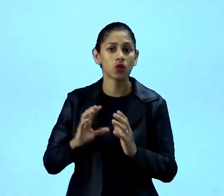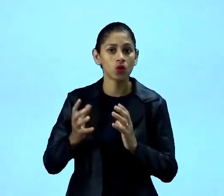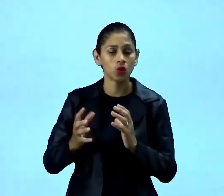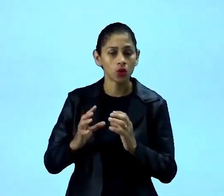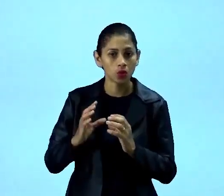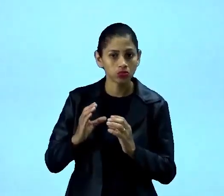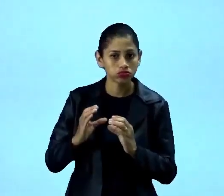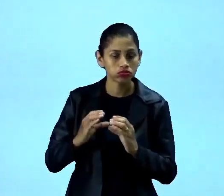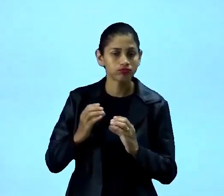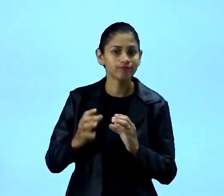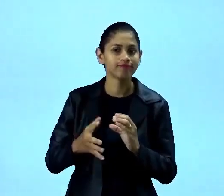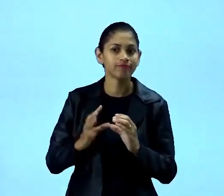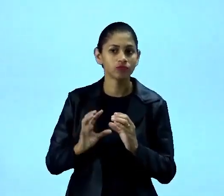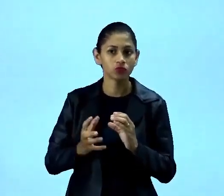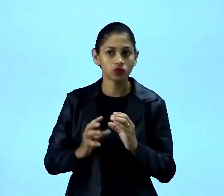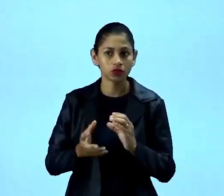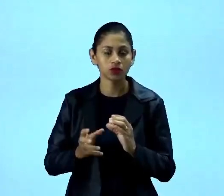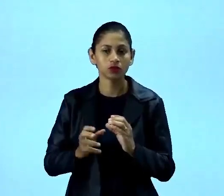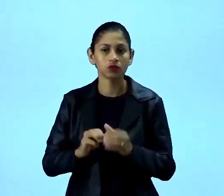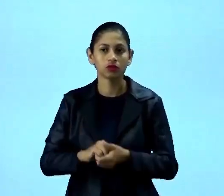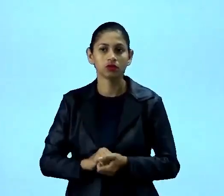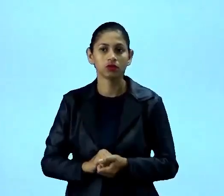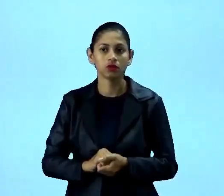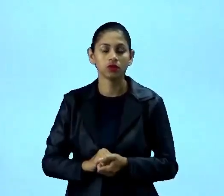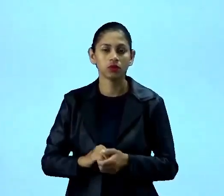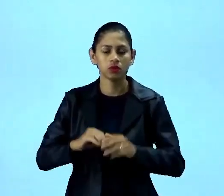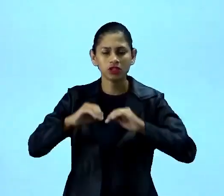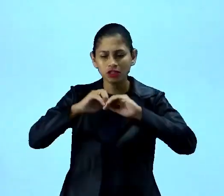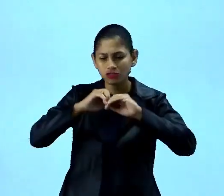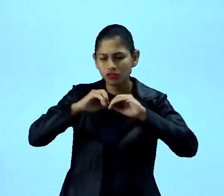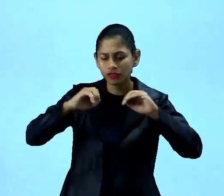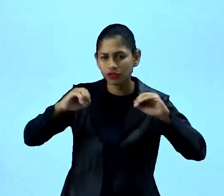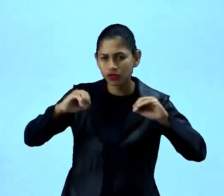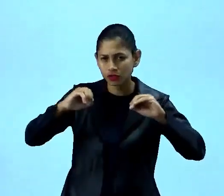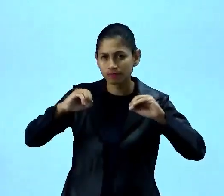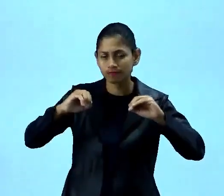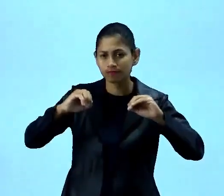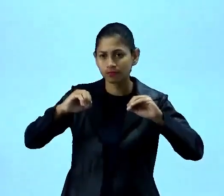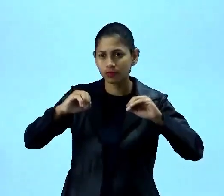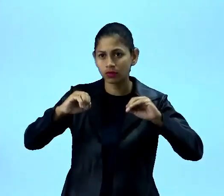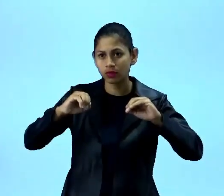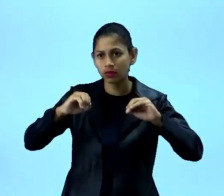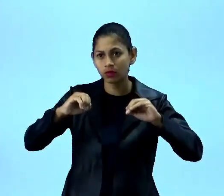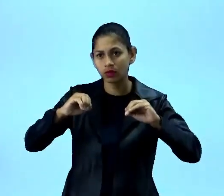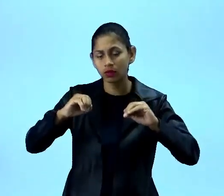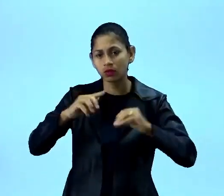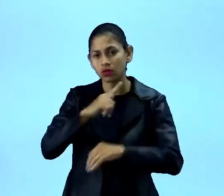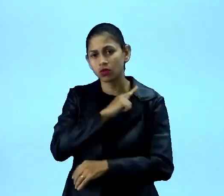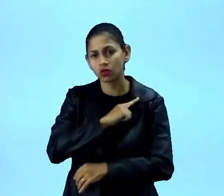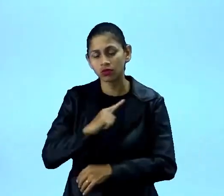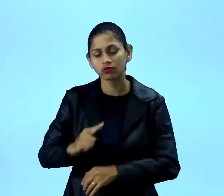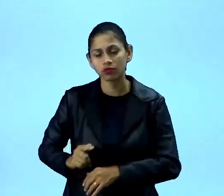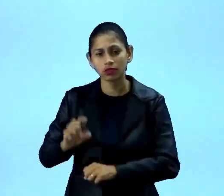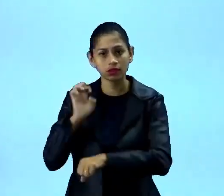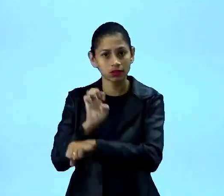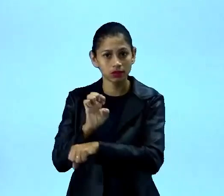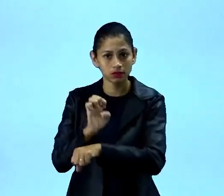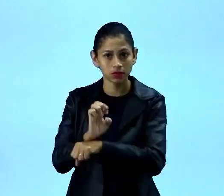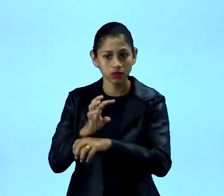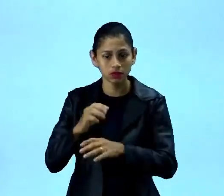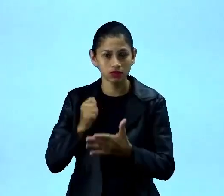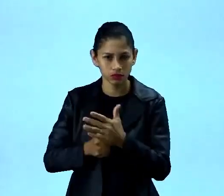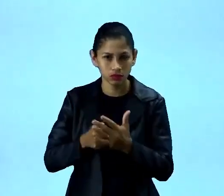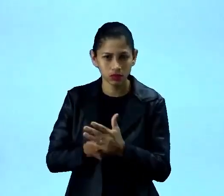complexo, porque você tem que dividir, né, uma parte do comunismo, né, que é só o governo de Stalin, que é considerado